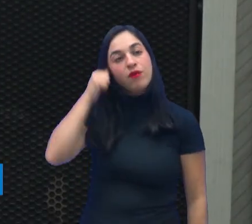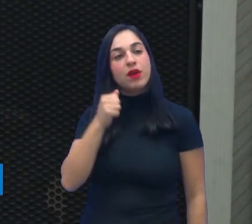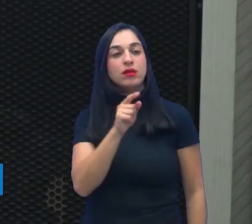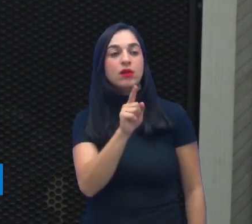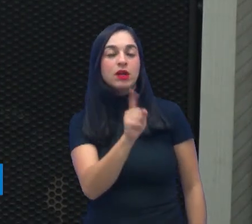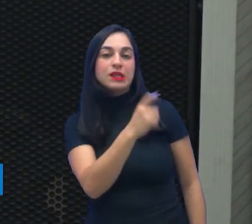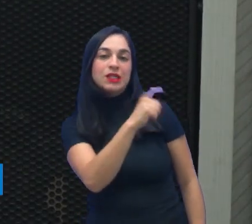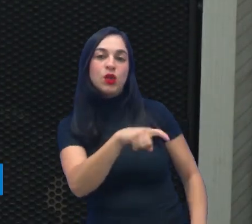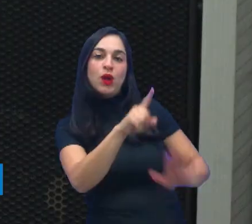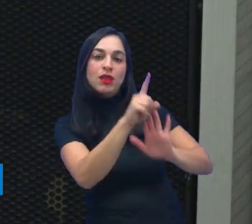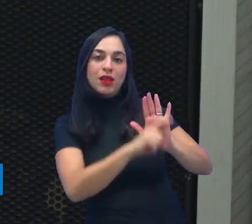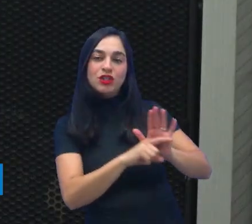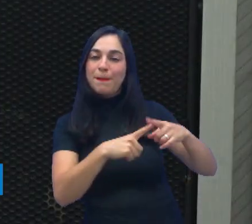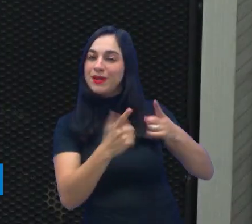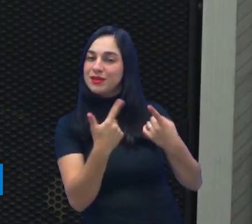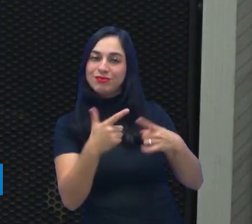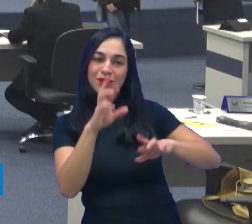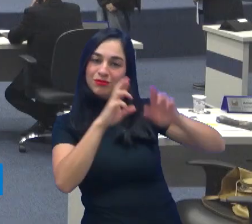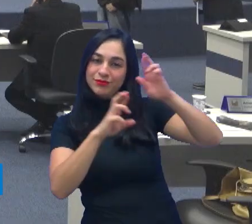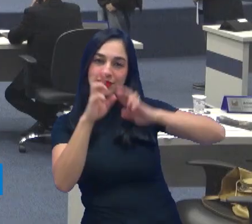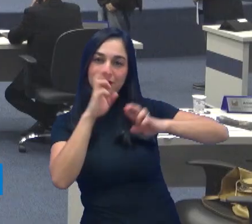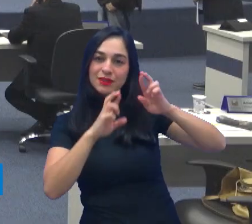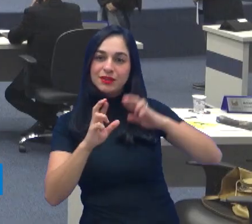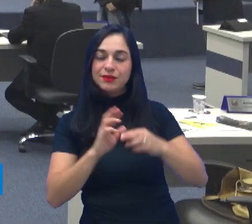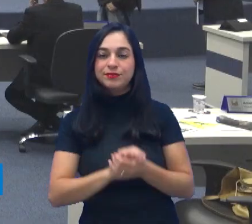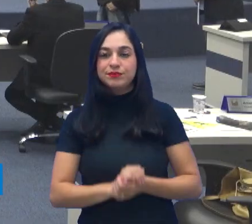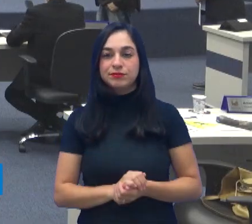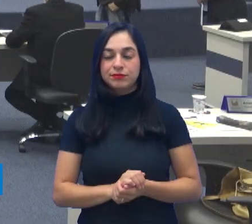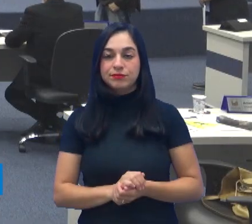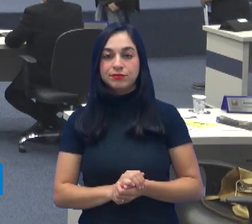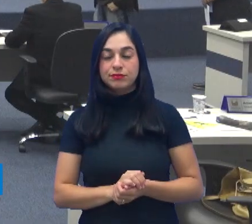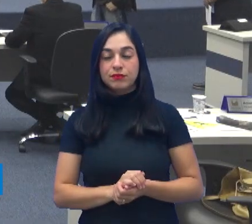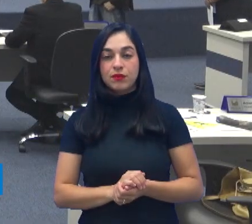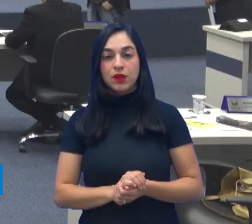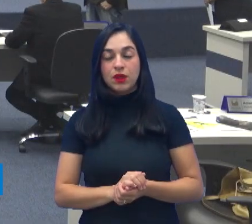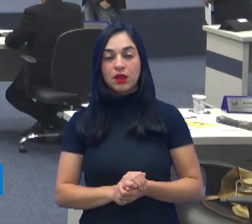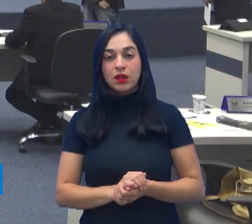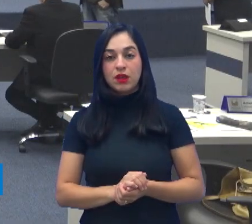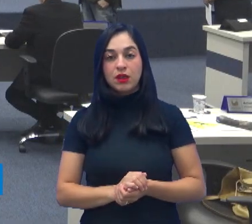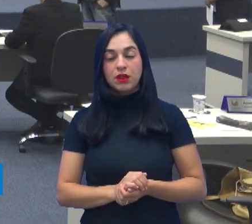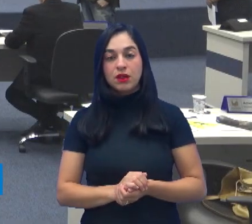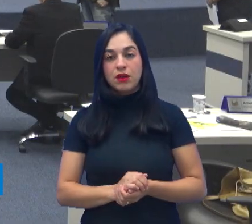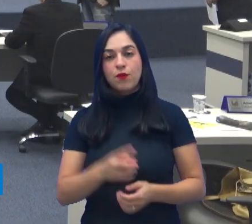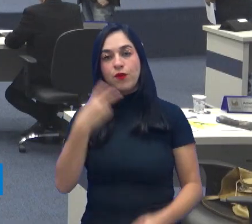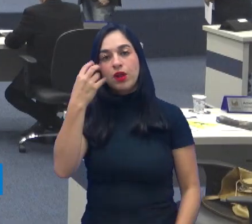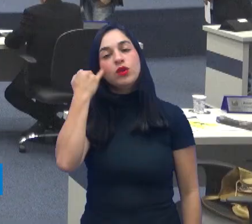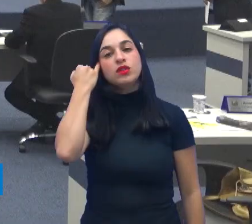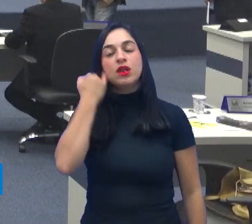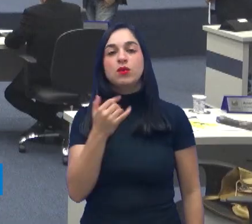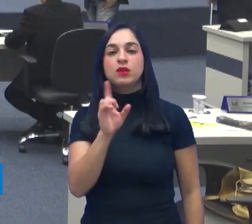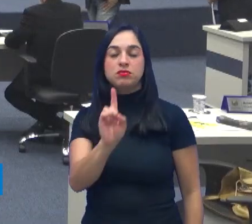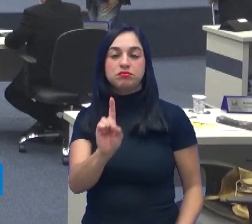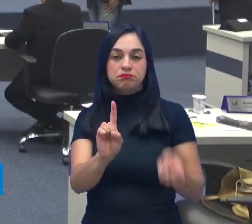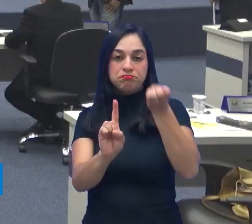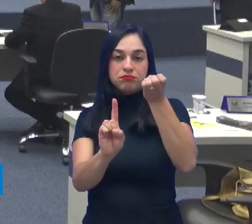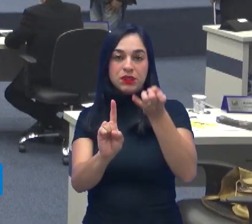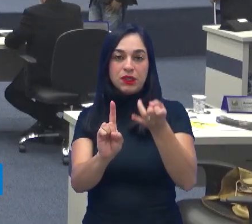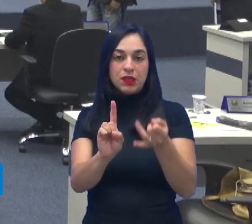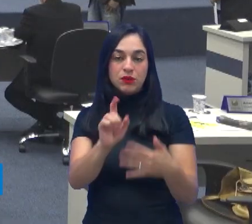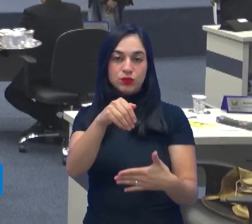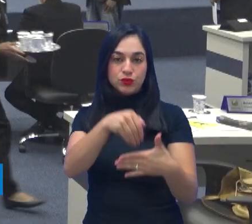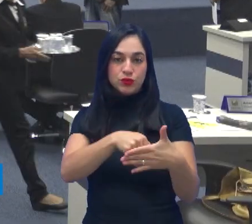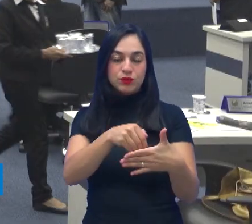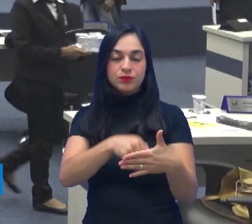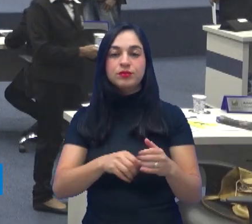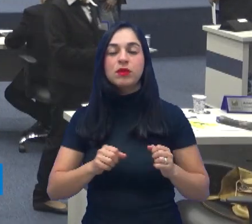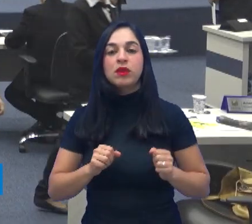foi fiscalizado. Discutido de votação, vereador Zé Luiz. Senhor presidente, quero acalmar os ânimos e dizer